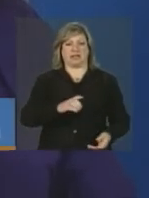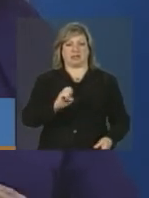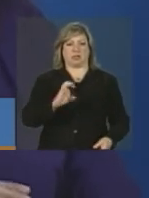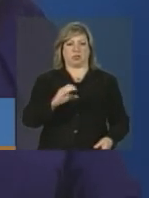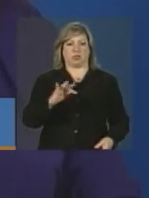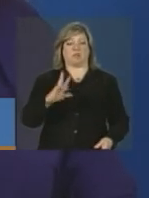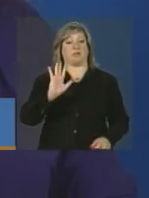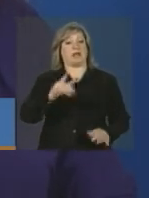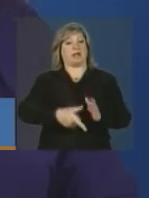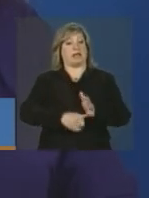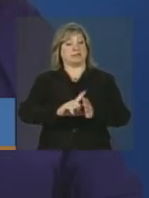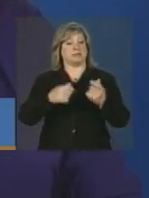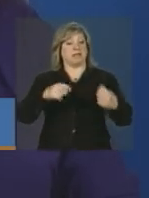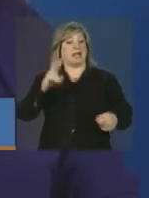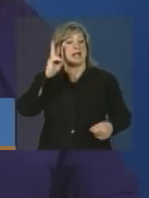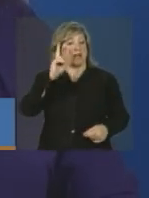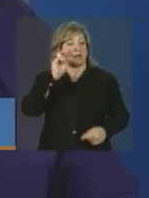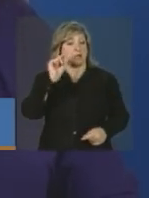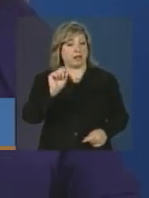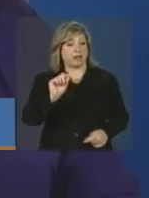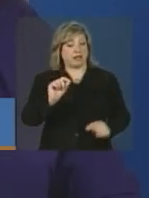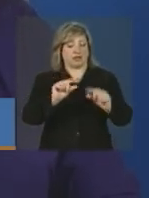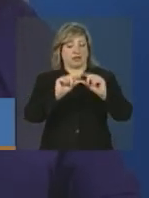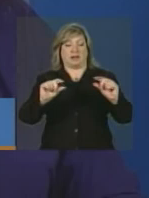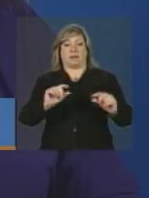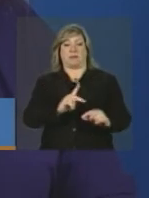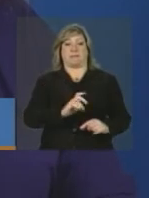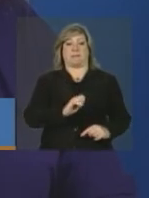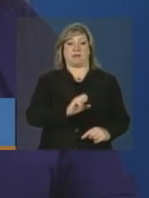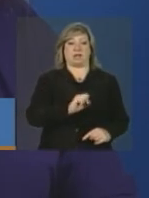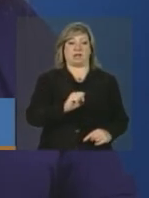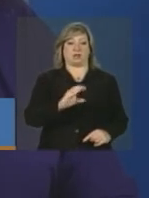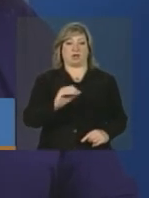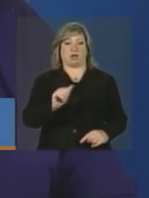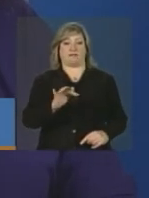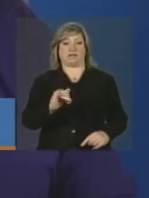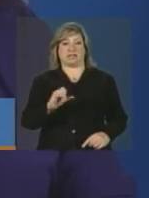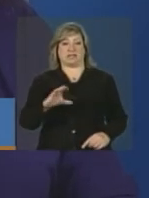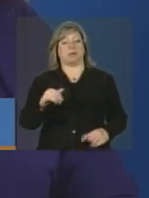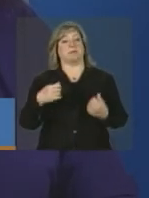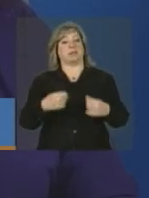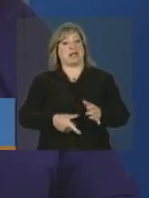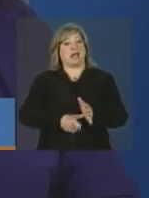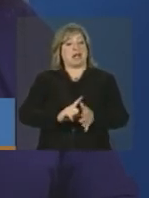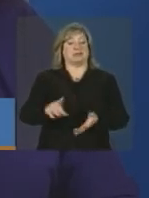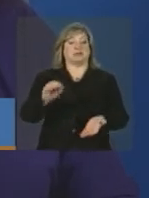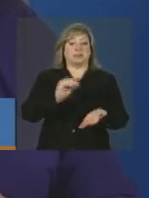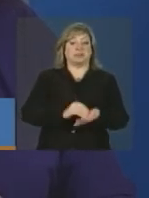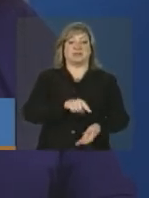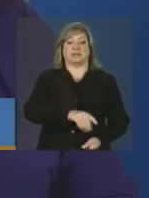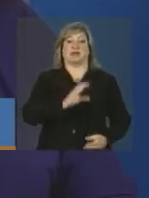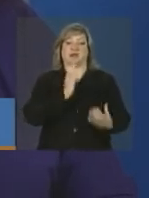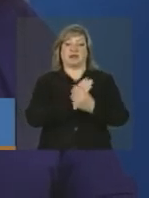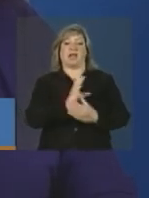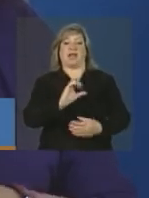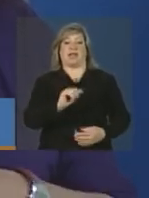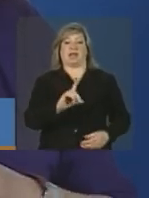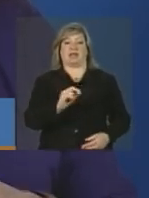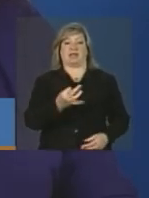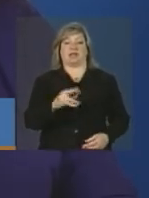que antes ele tem que ter, lá na aba Pessoa Física, ele já tem que ter sido cadastrado com todos os seus